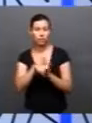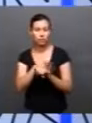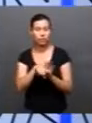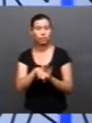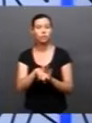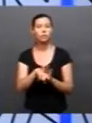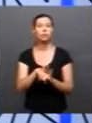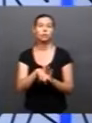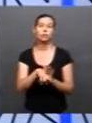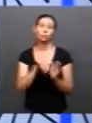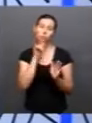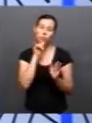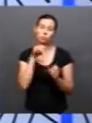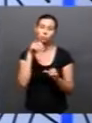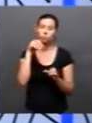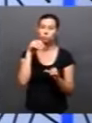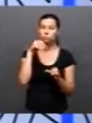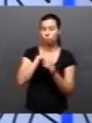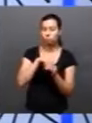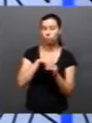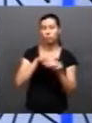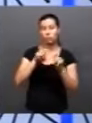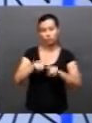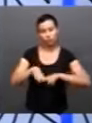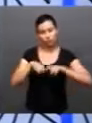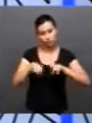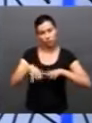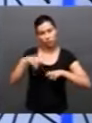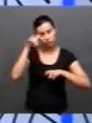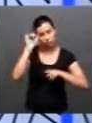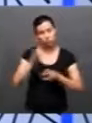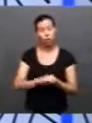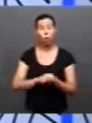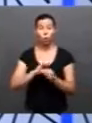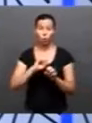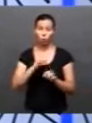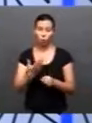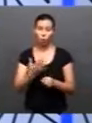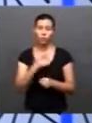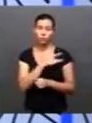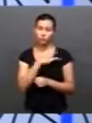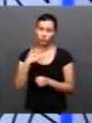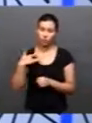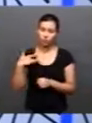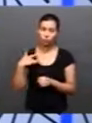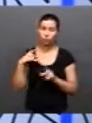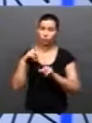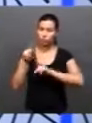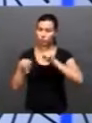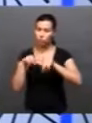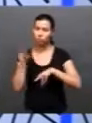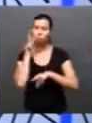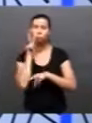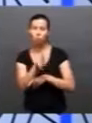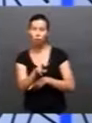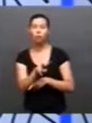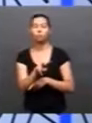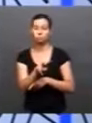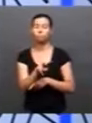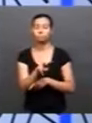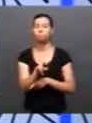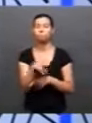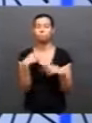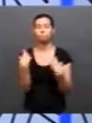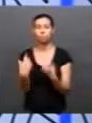tem benefícios imediatos ou no campo da saúde, eu acho que a população reconhece. Mas de forma geral, a nível